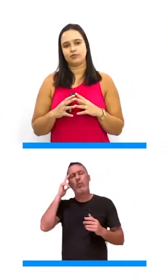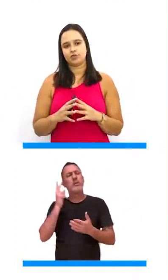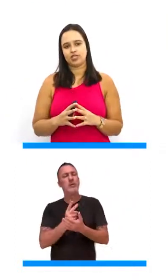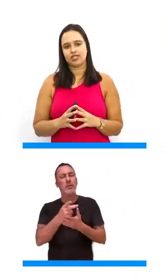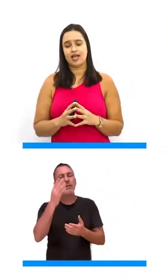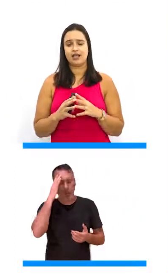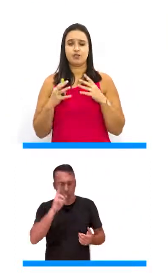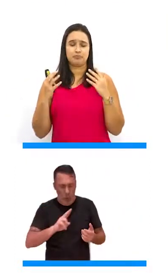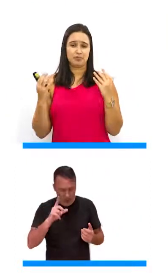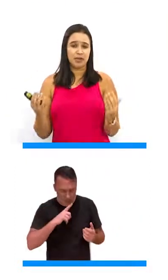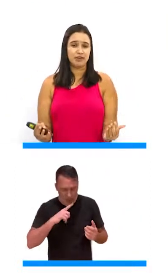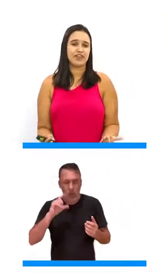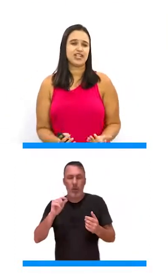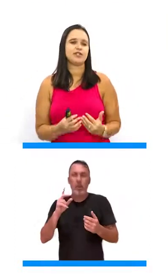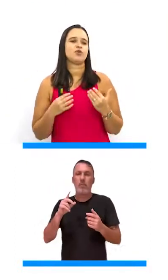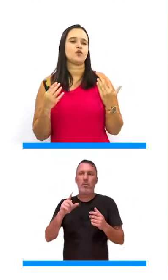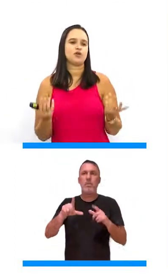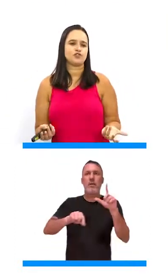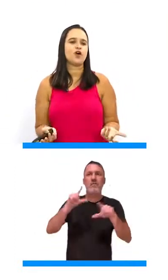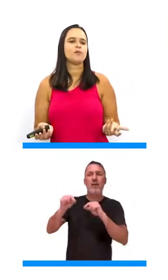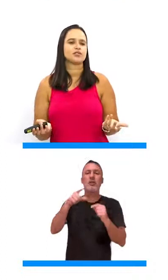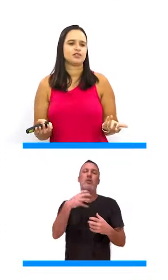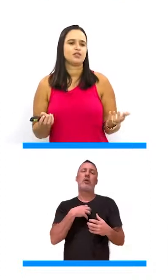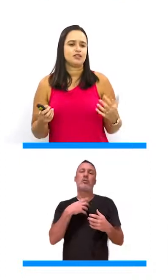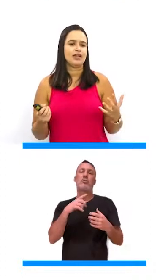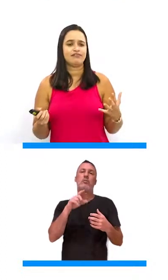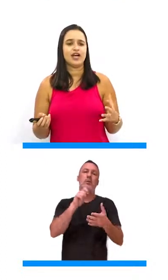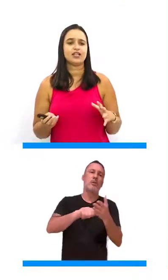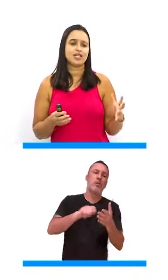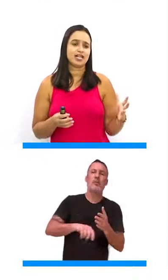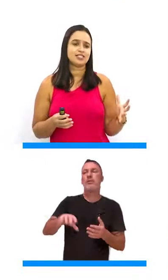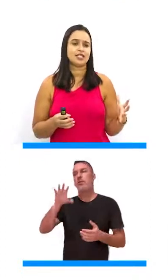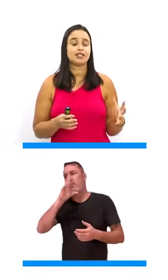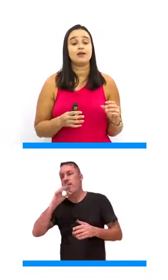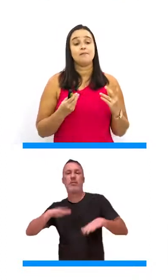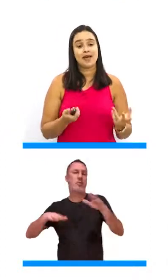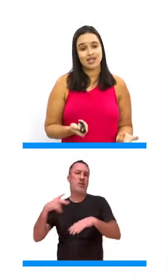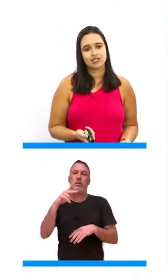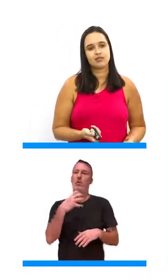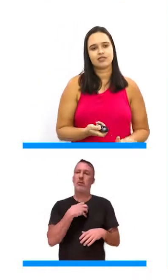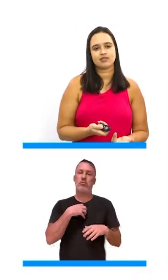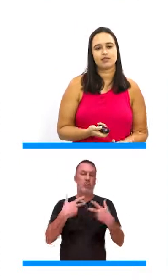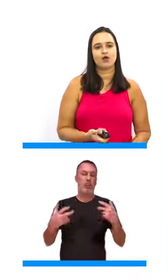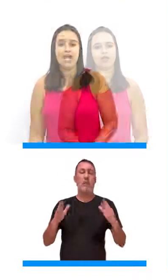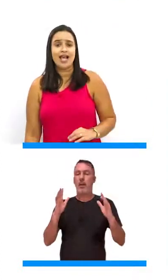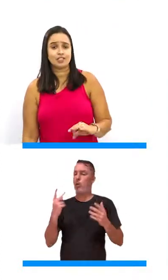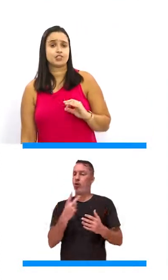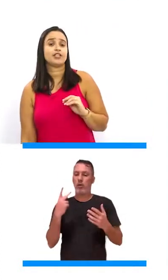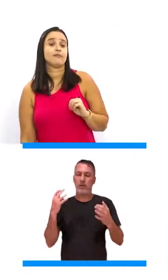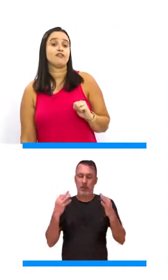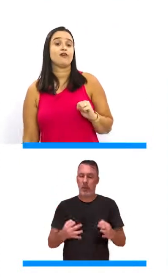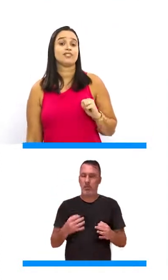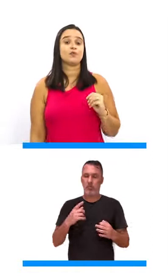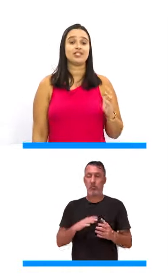gente ter preferência por algumas formas na fala do que na escrita, mas ambas estão corretas. A gente